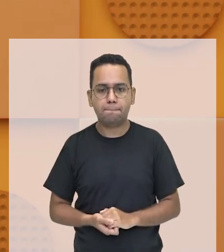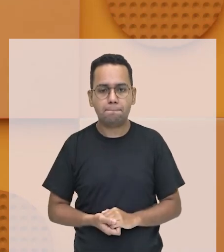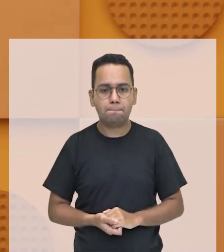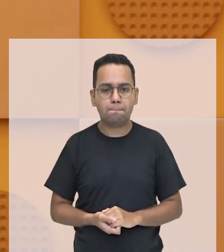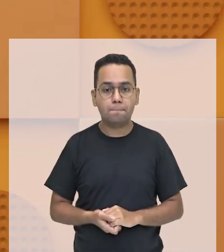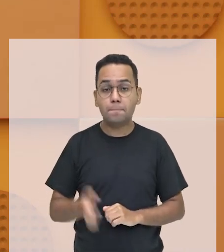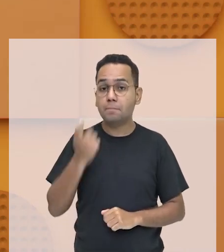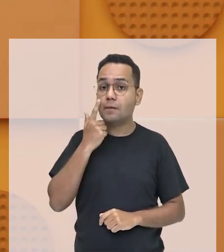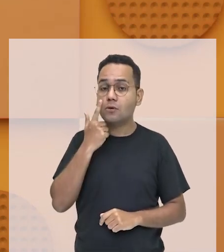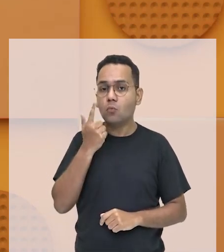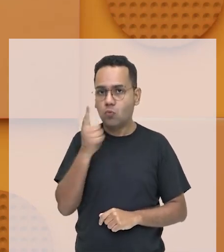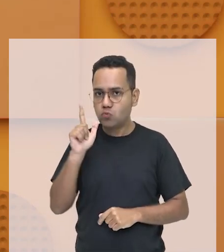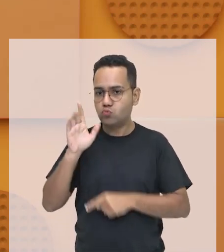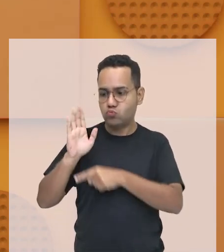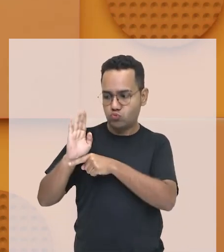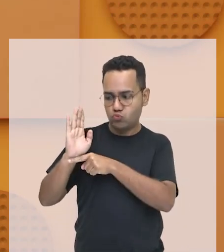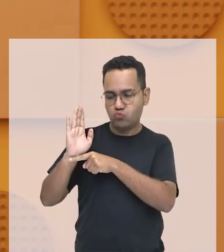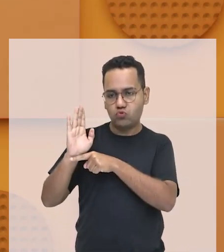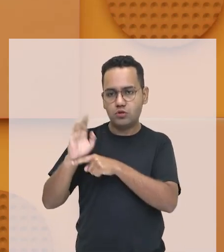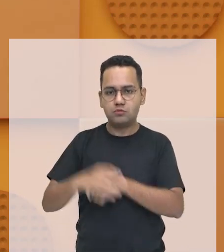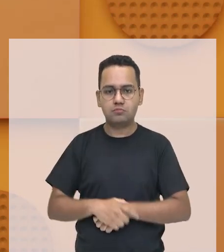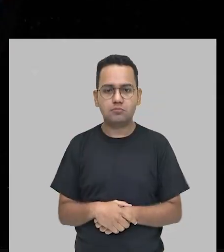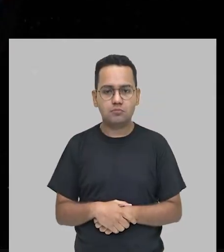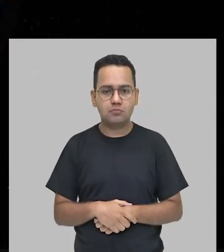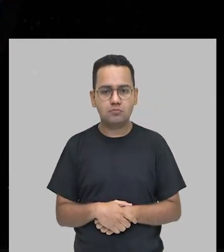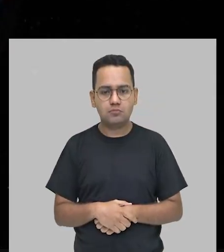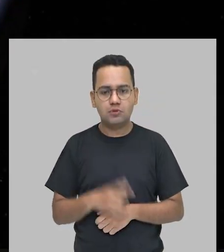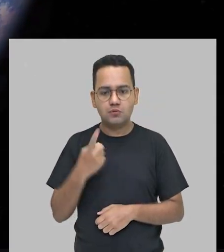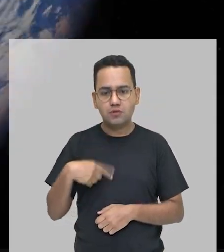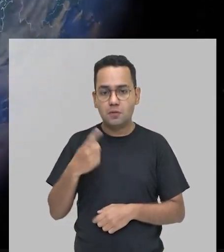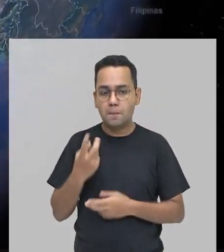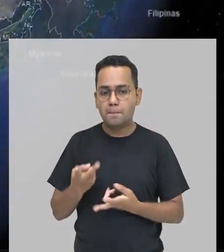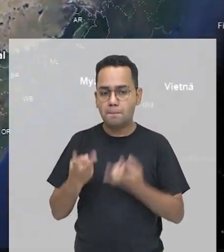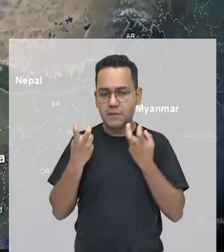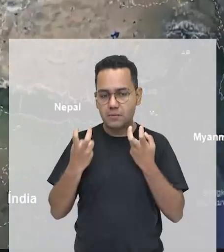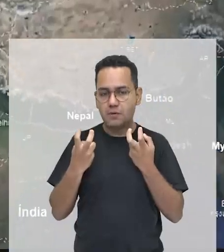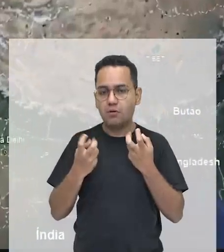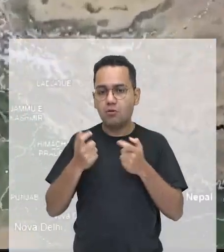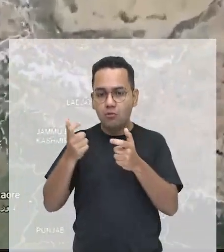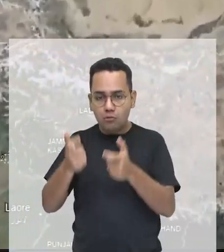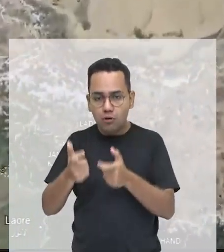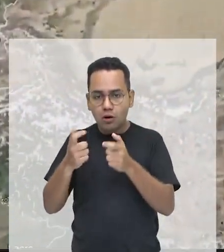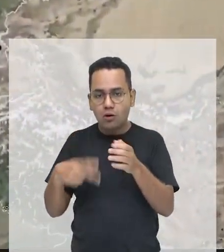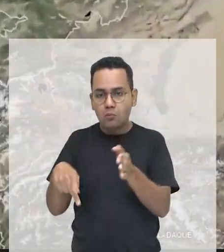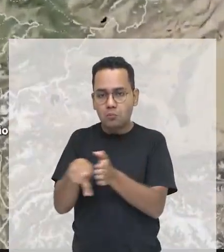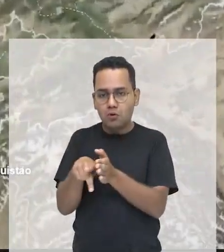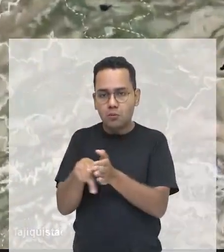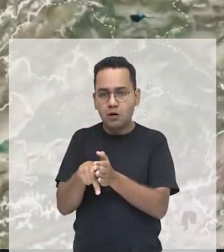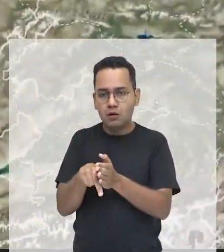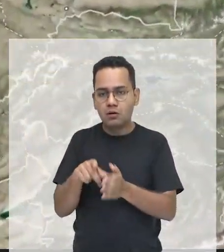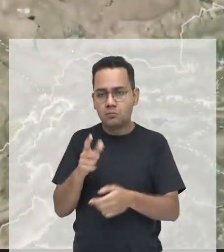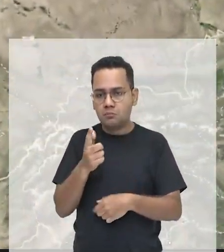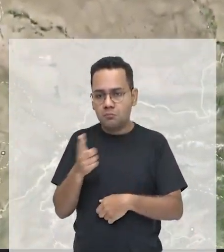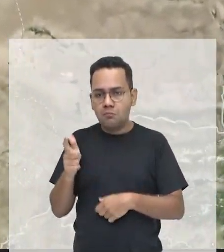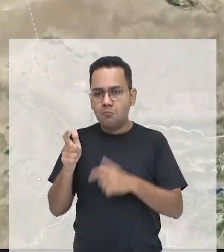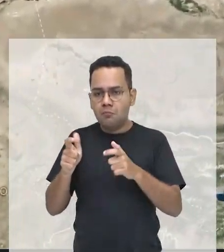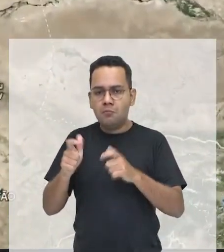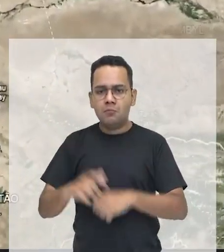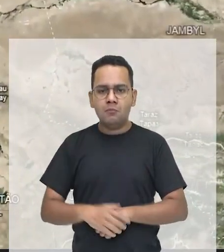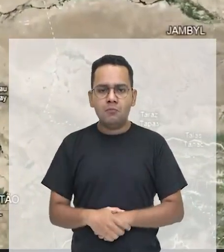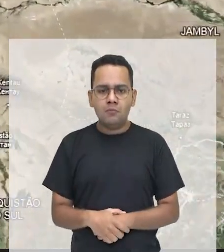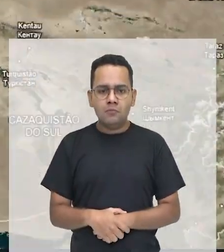animação onde nós vamos chegar ao Estreito de Bósforo, tá? O Estreito de Bósforo, que é um outro desses